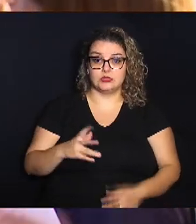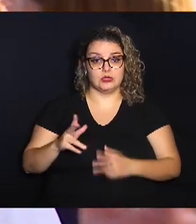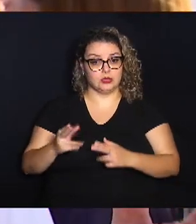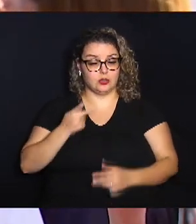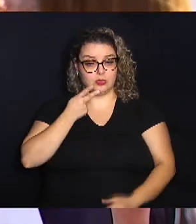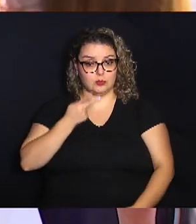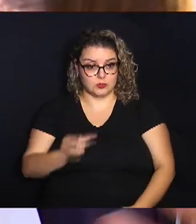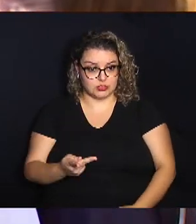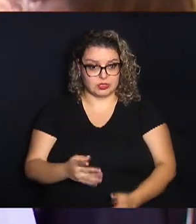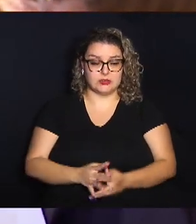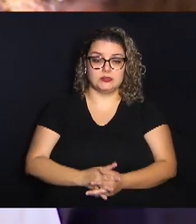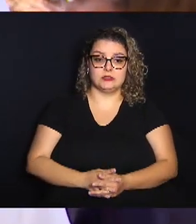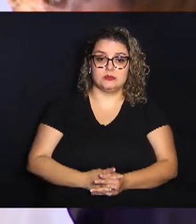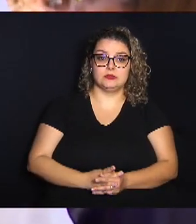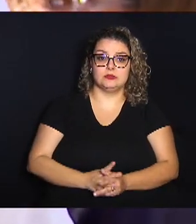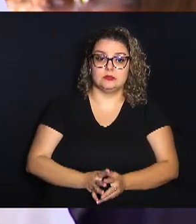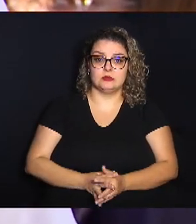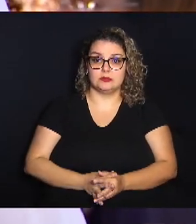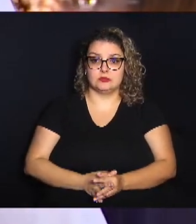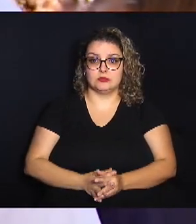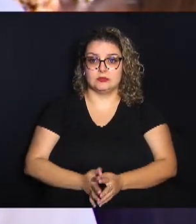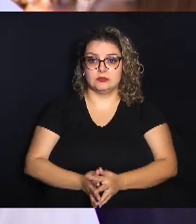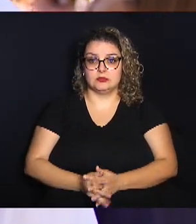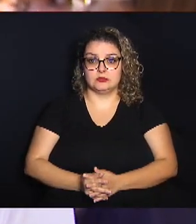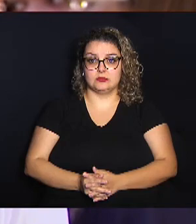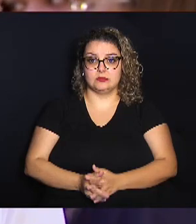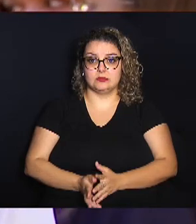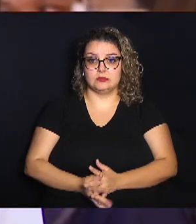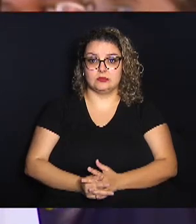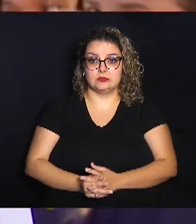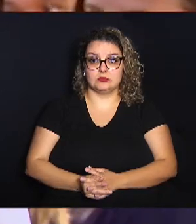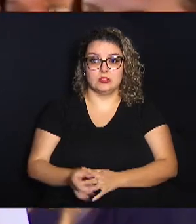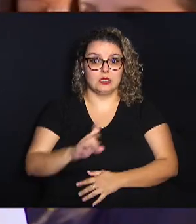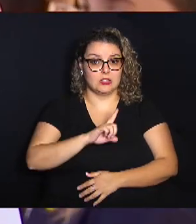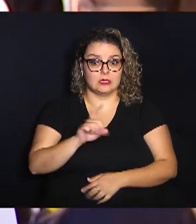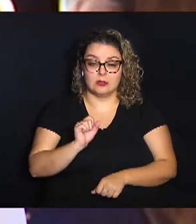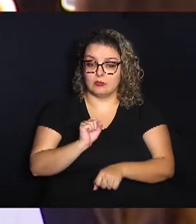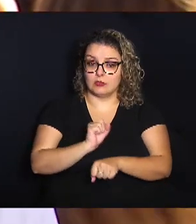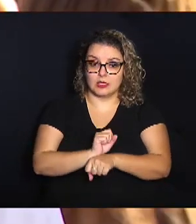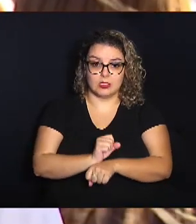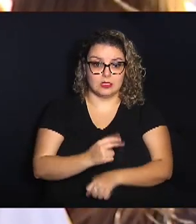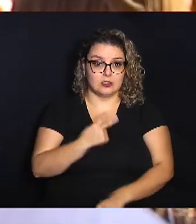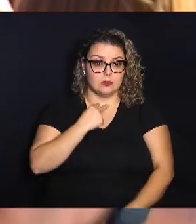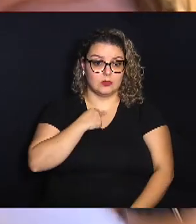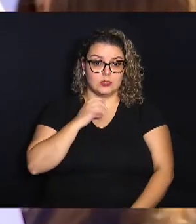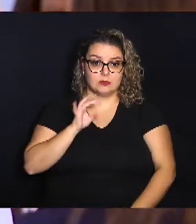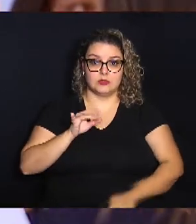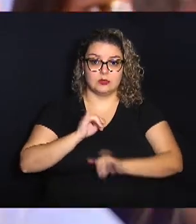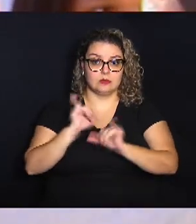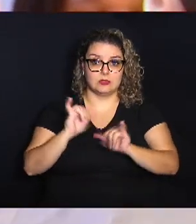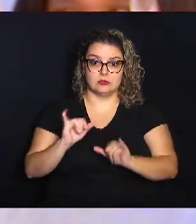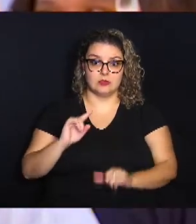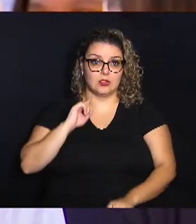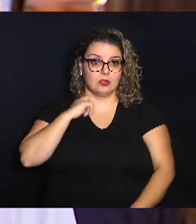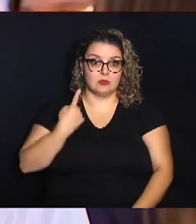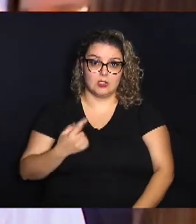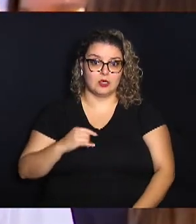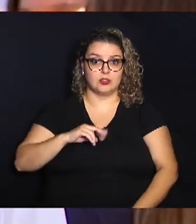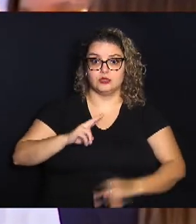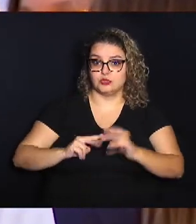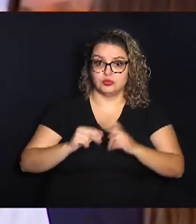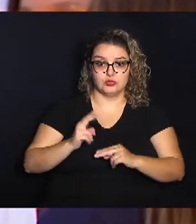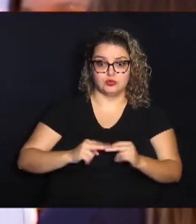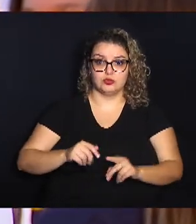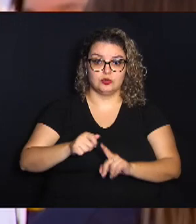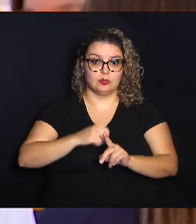disse, é uma questão de não parar, né? Não podemos só fazer campanha em maio, só em junho e só em agosto. É o